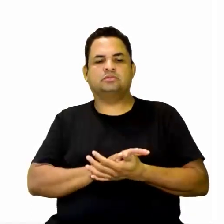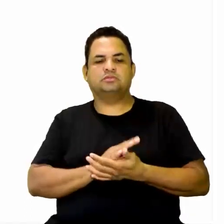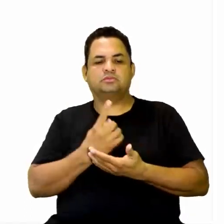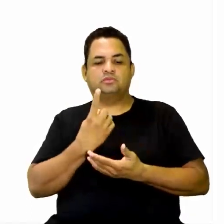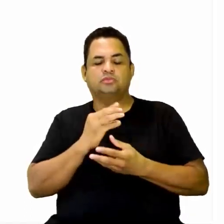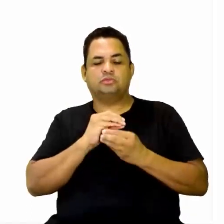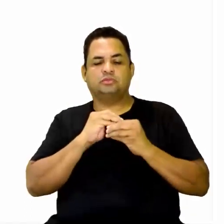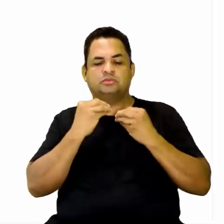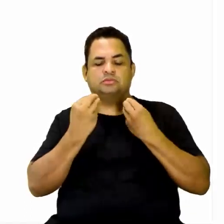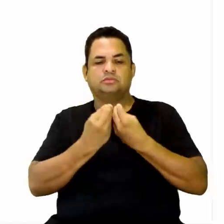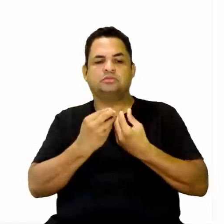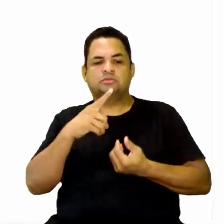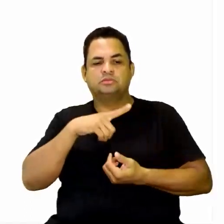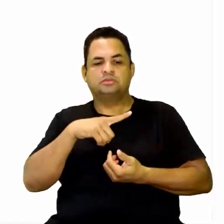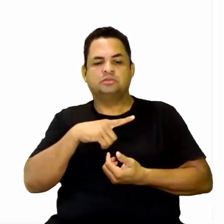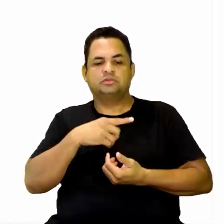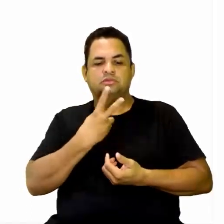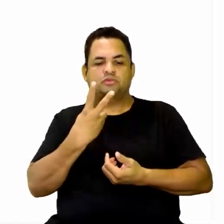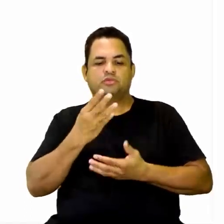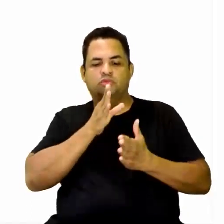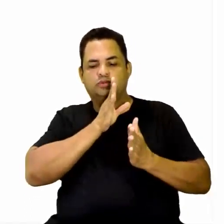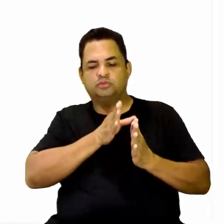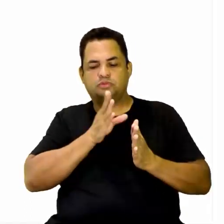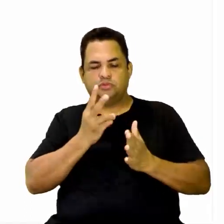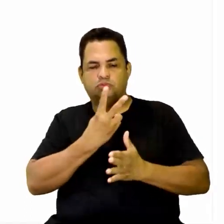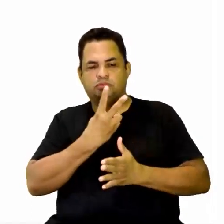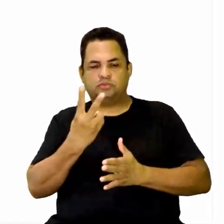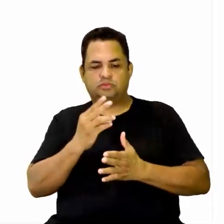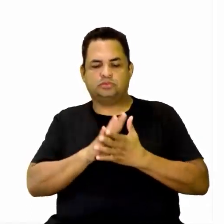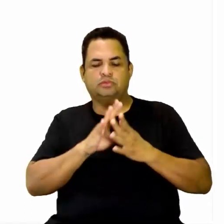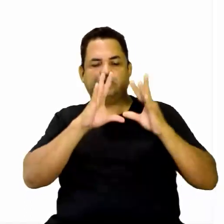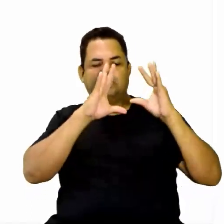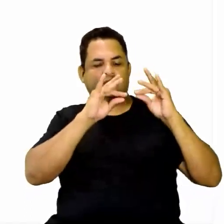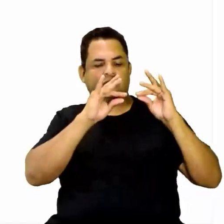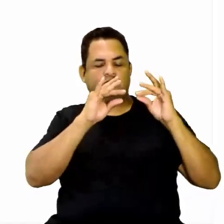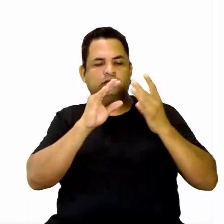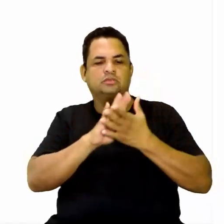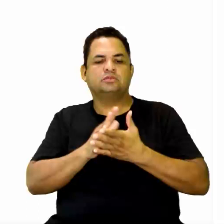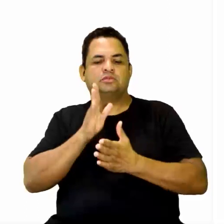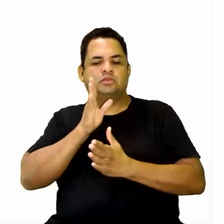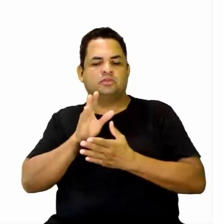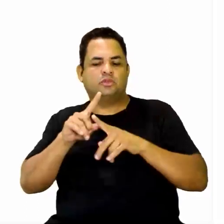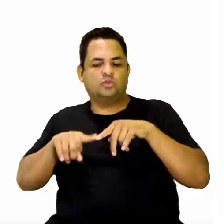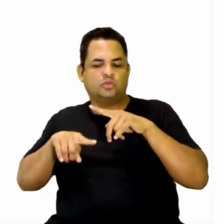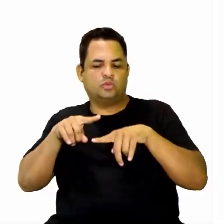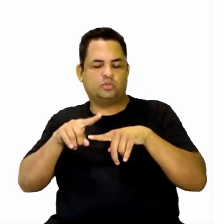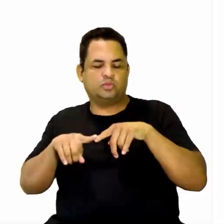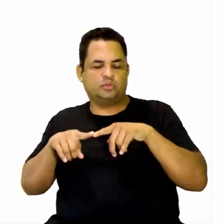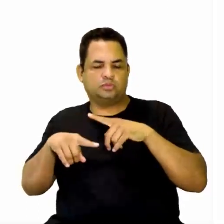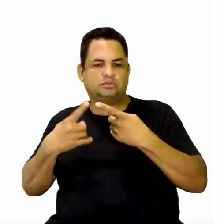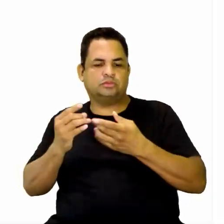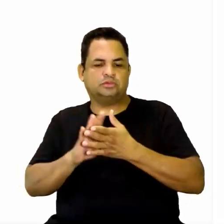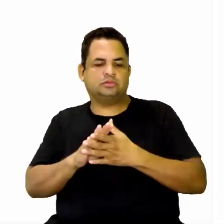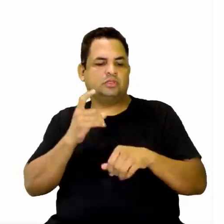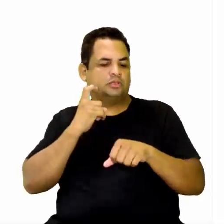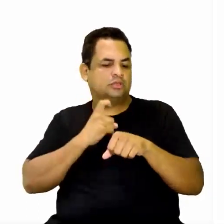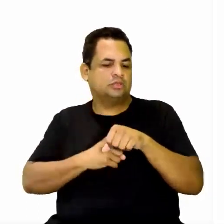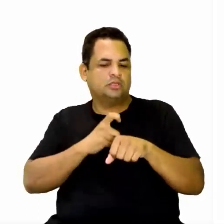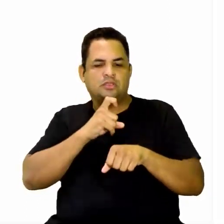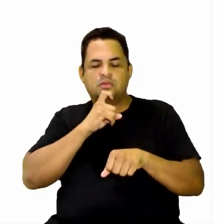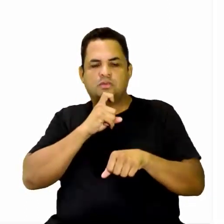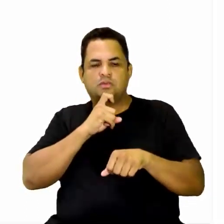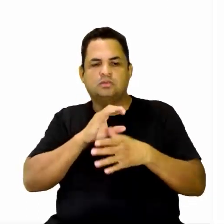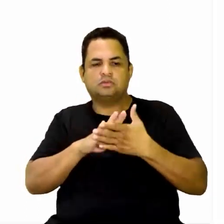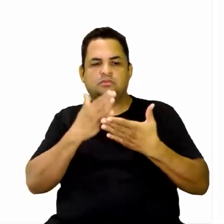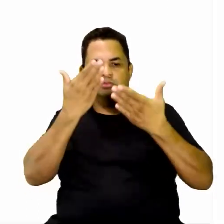substância, mas você tem uma na fase líquida e você tem um componente você tem esse mesmo componente na fase sólida, dando